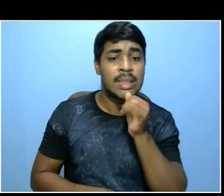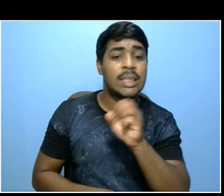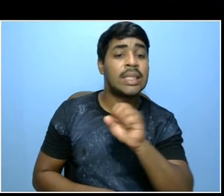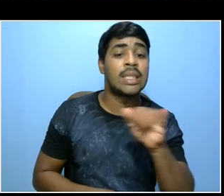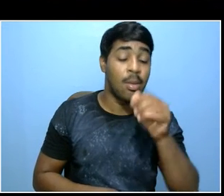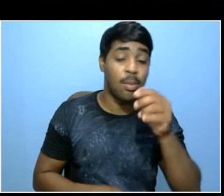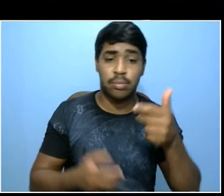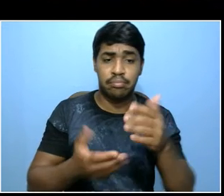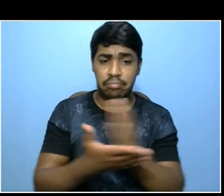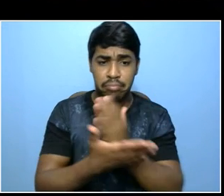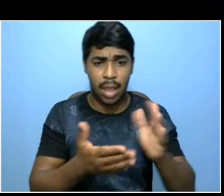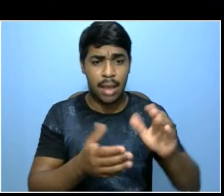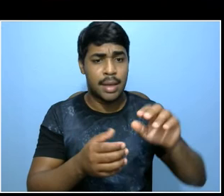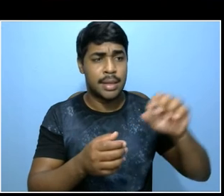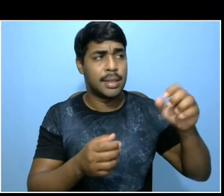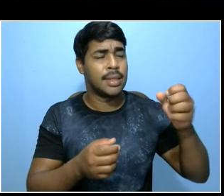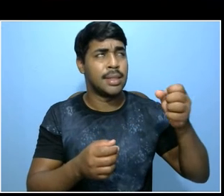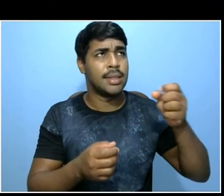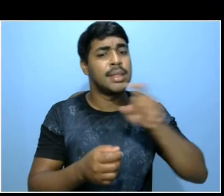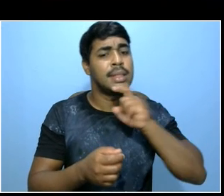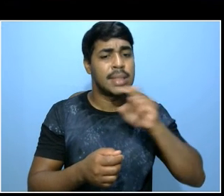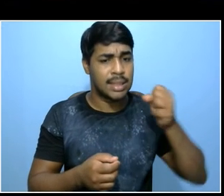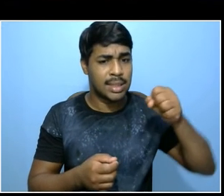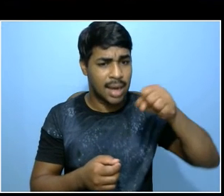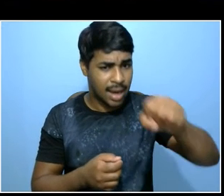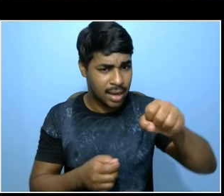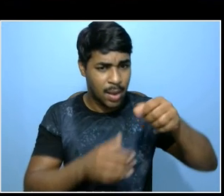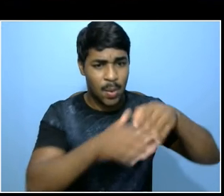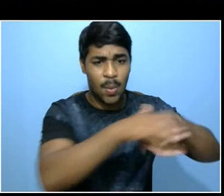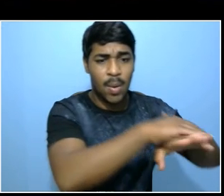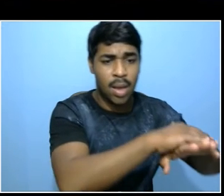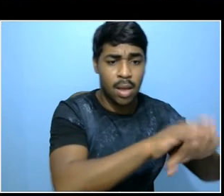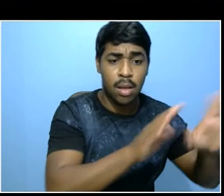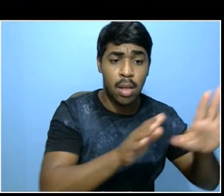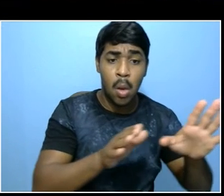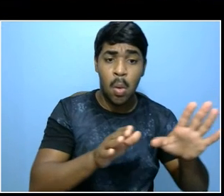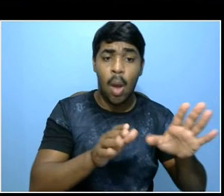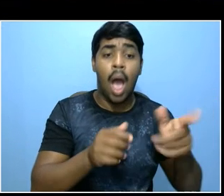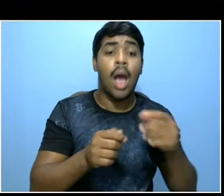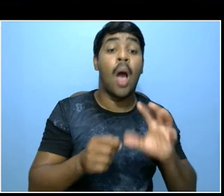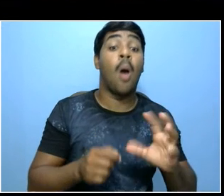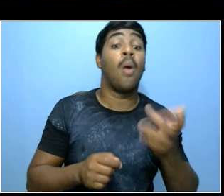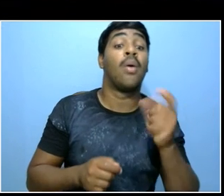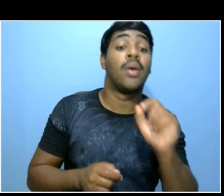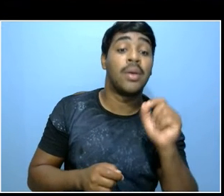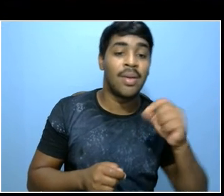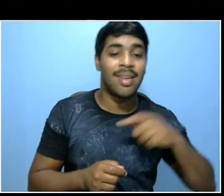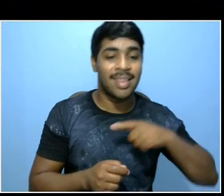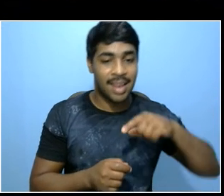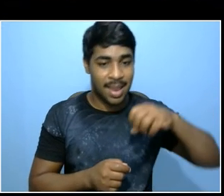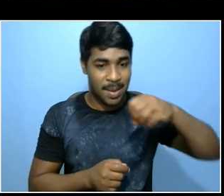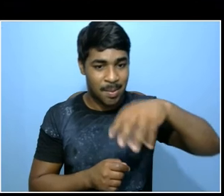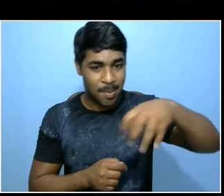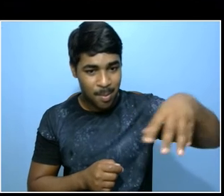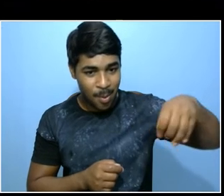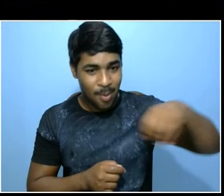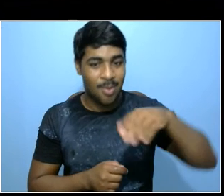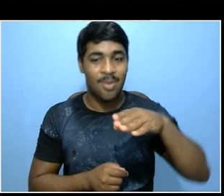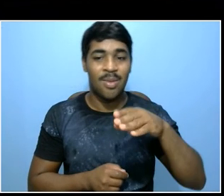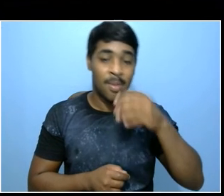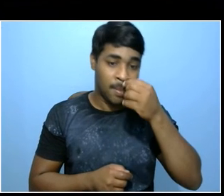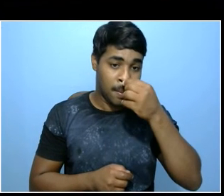dia, ele começa a formar um bolor, né? E você pensa, nossa, mas como que esse alimento estragou? Por quê? Porque esses esporos, né, dos fungos, eles